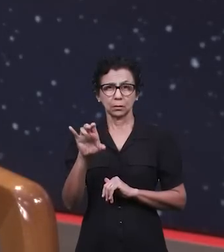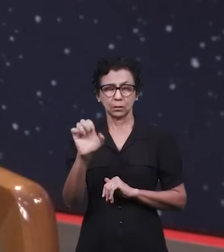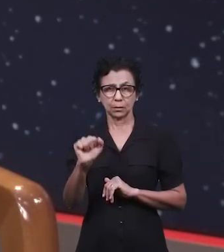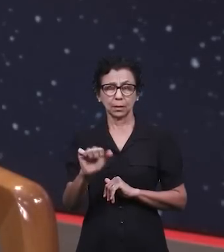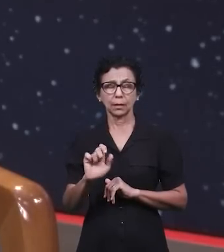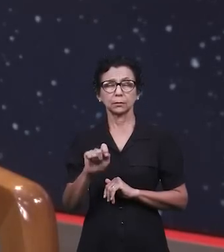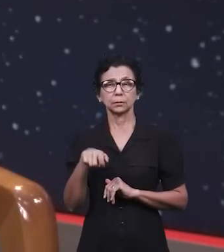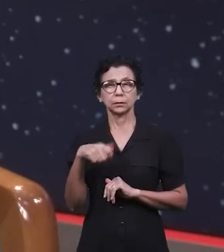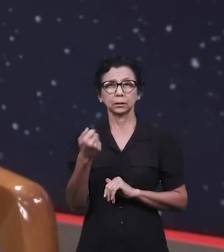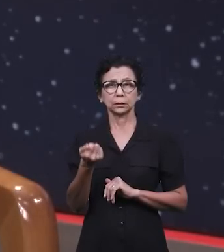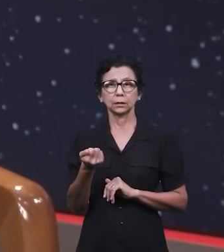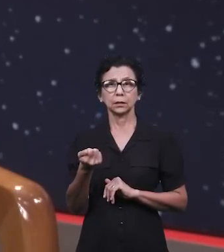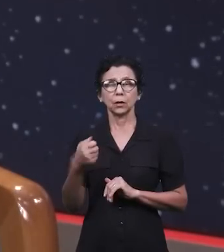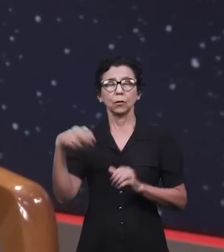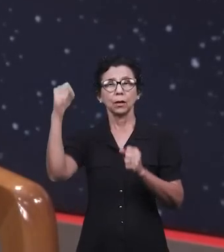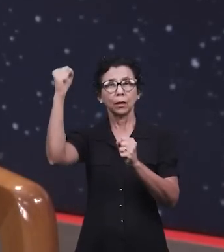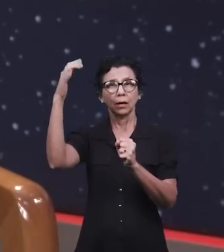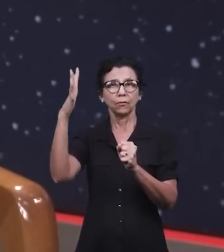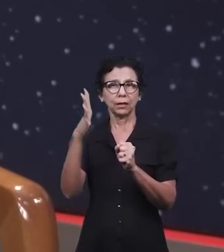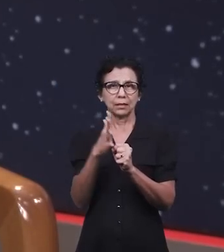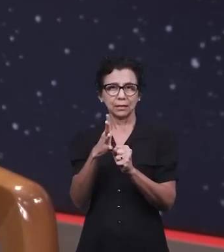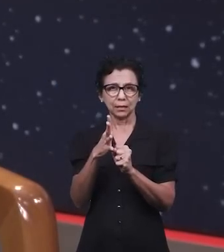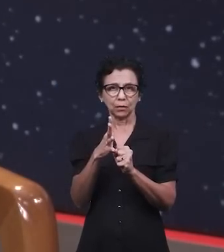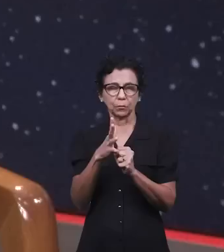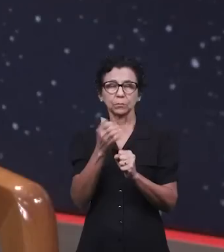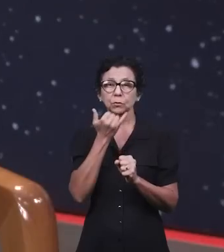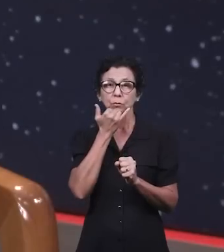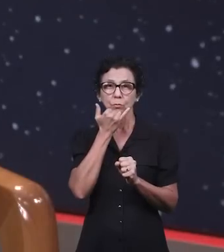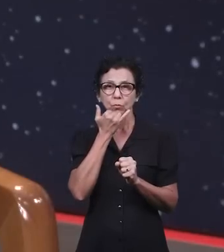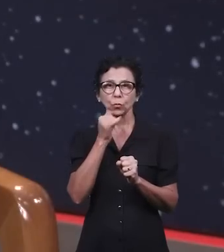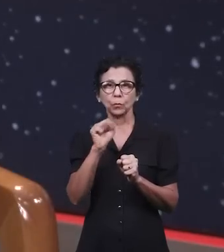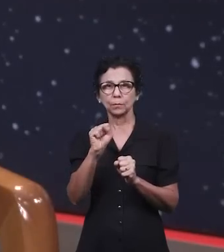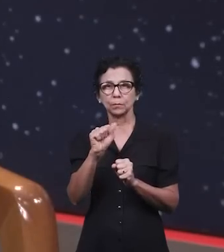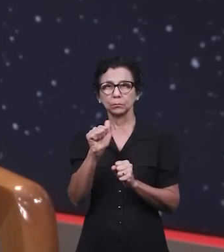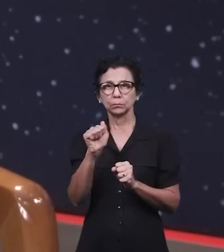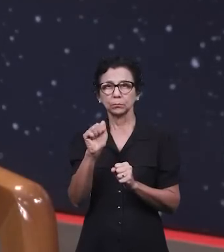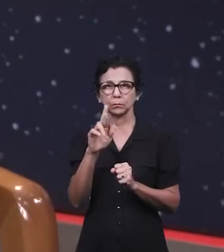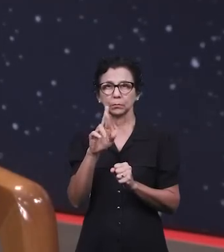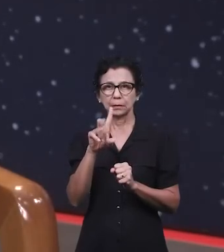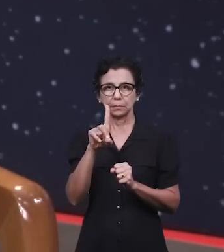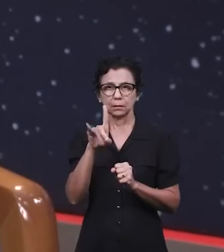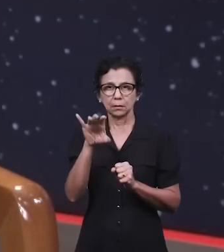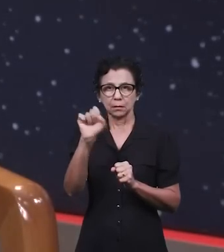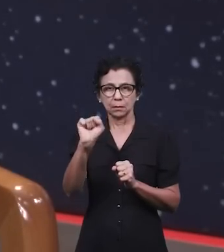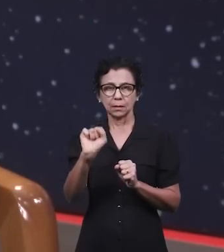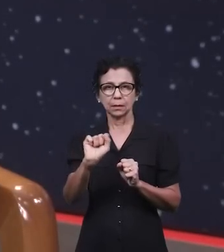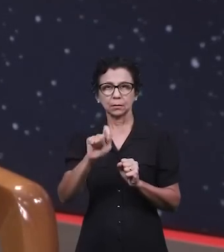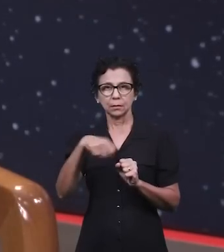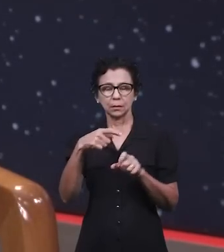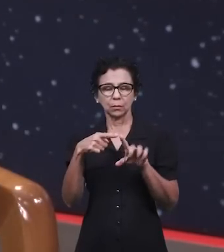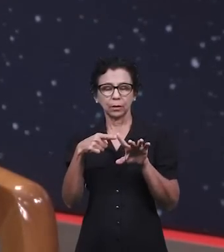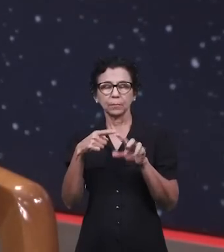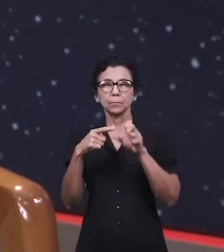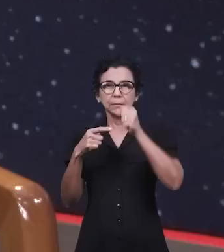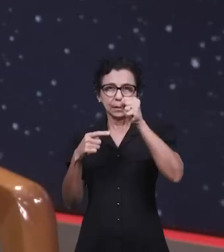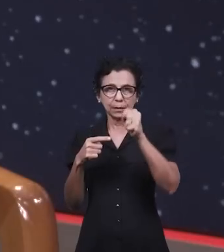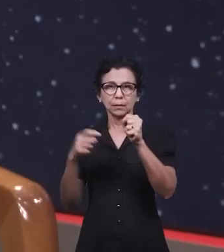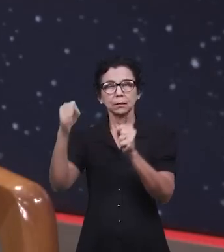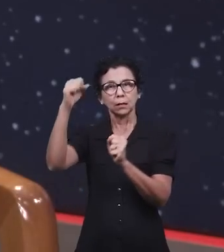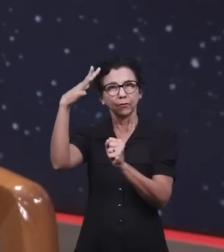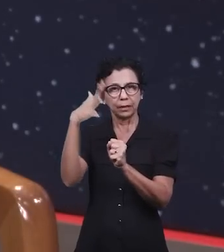momento em que se sai da Idade Média, eu estou falando do histórico, mas nós sabemos que tem o profético, que é o que mais nos